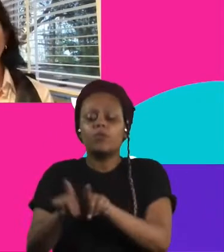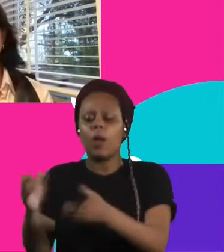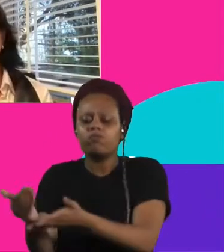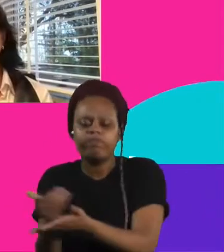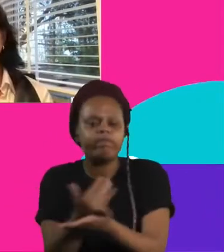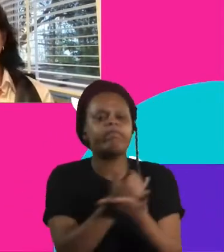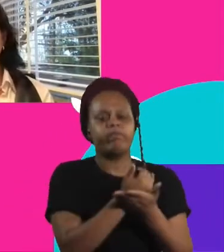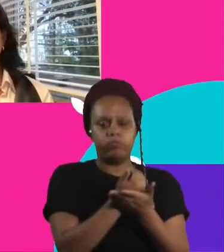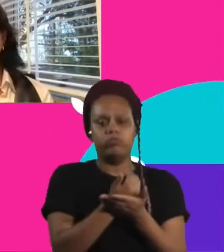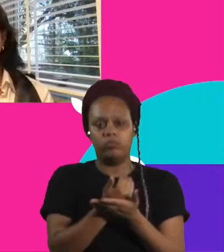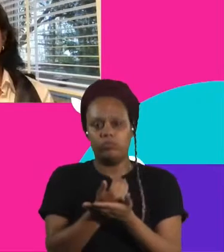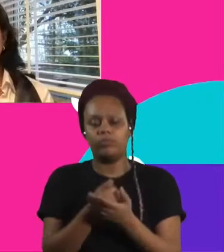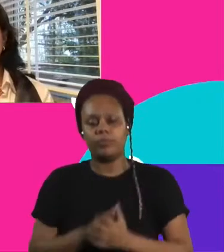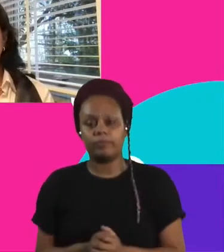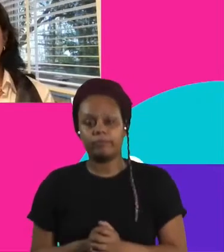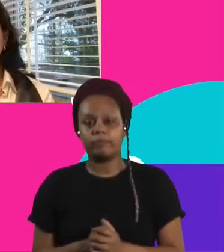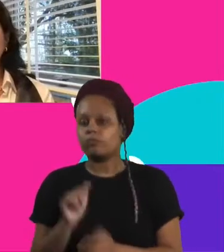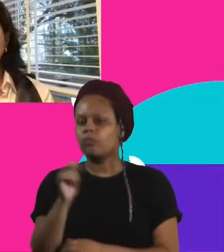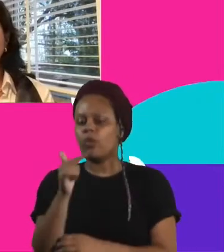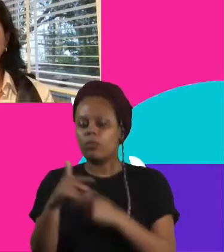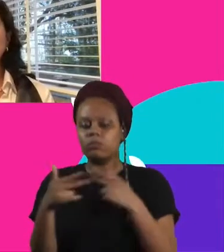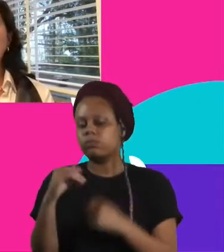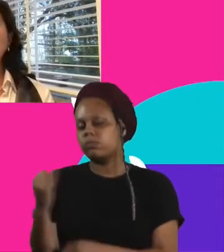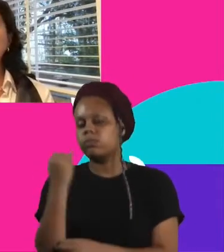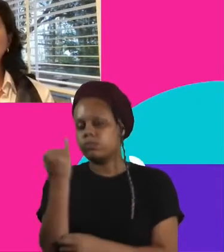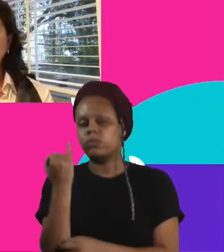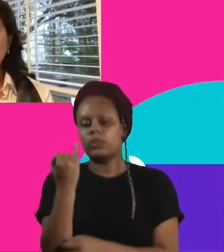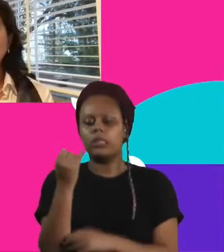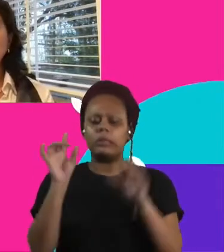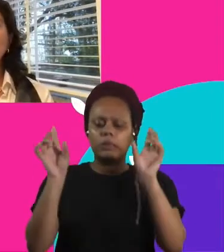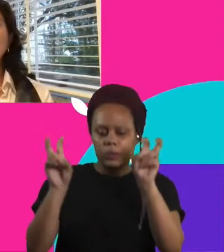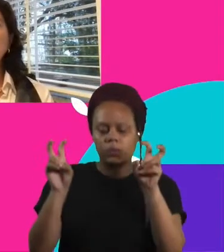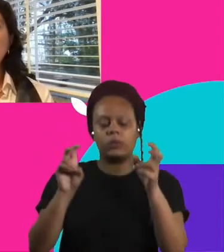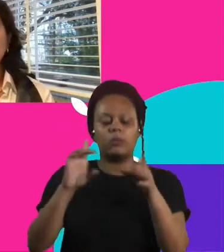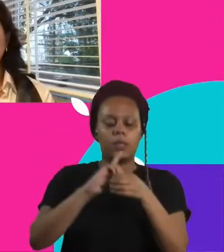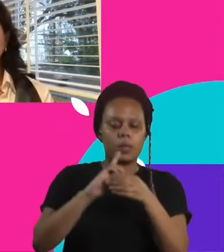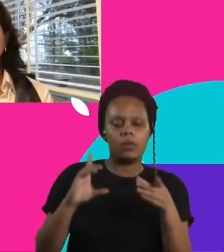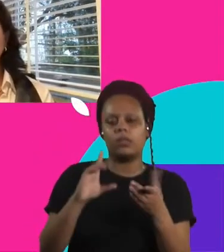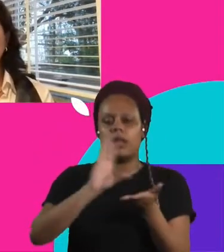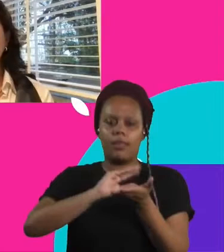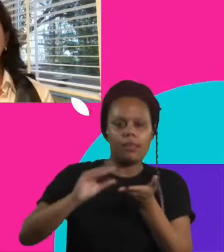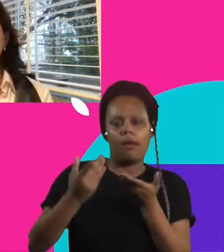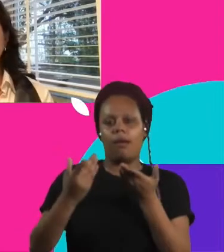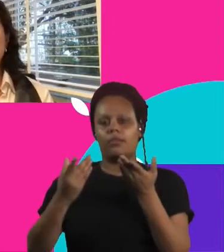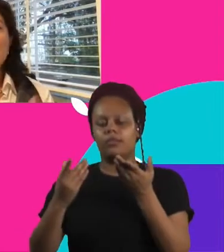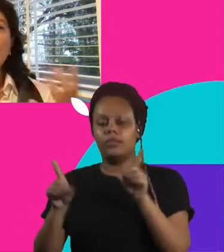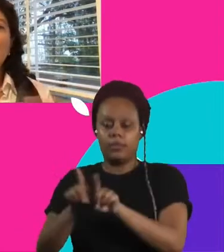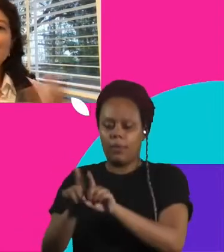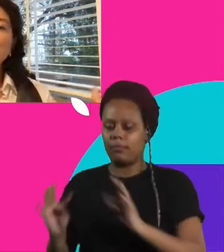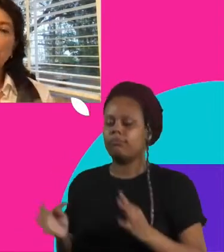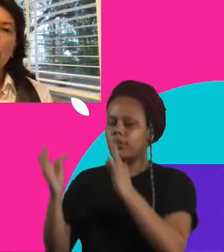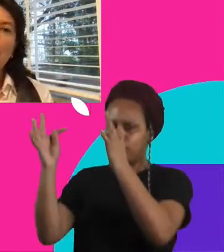ator importante, eu acho que nessa democratização de dados, uso de tecnologia, e a gente se apropriar